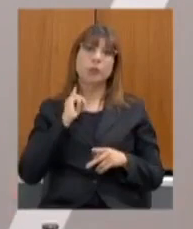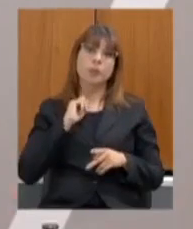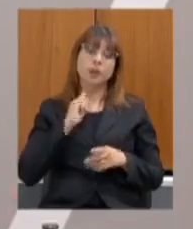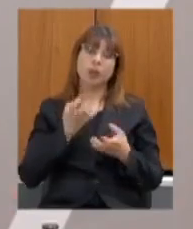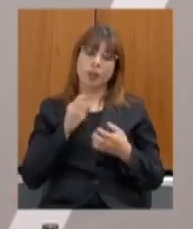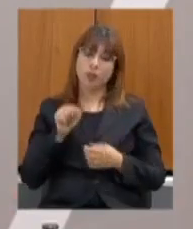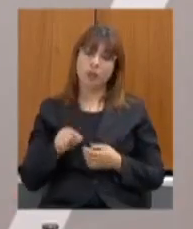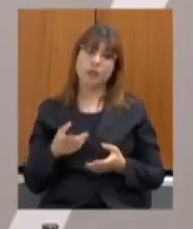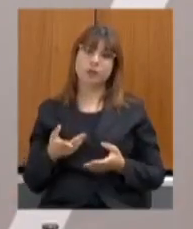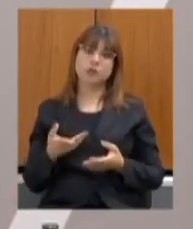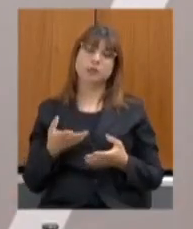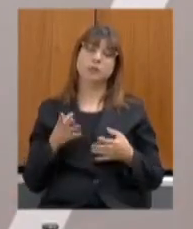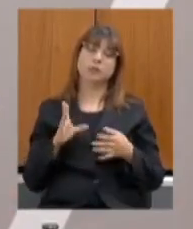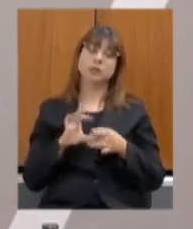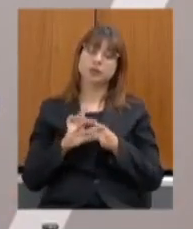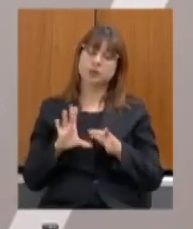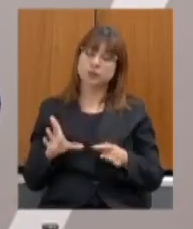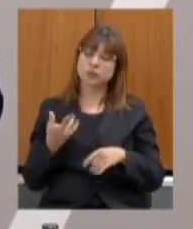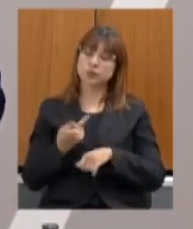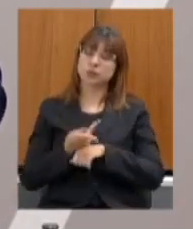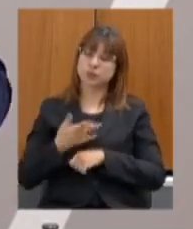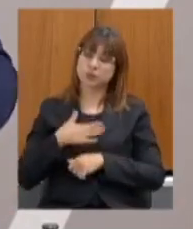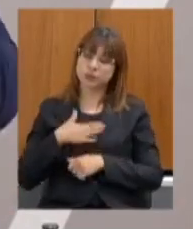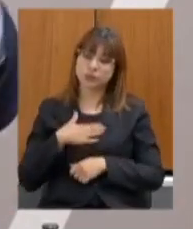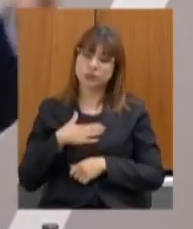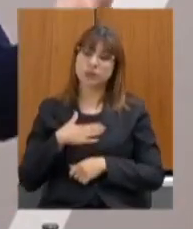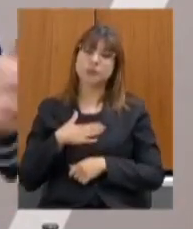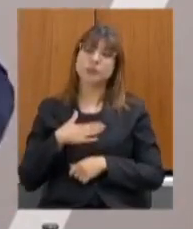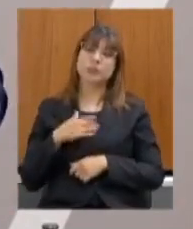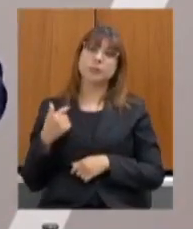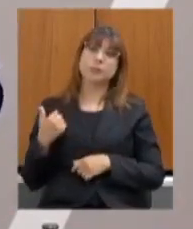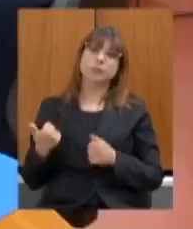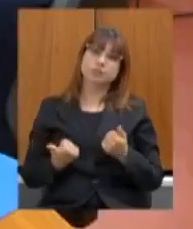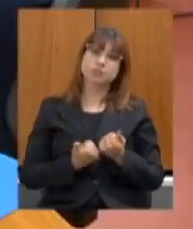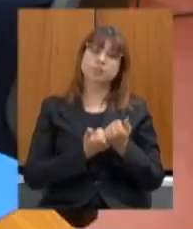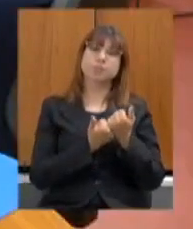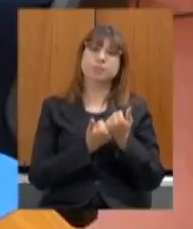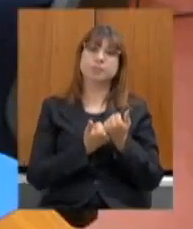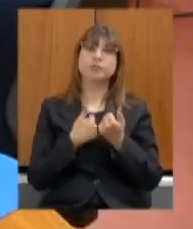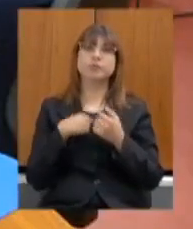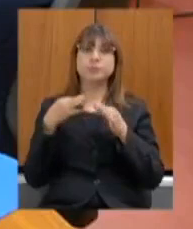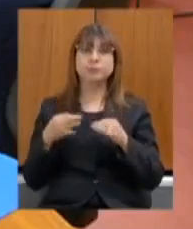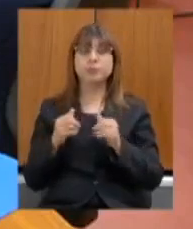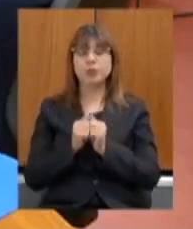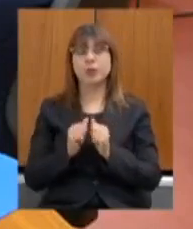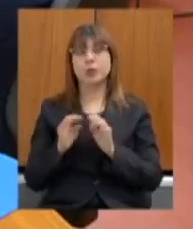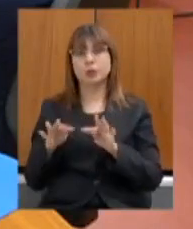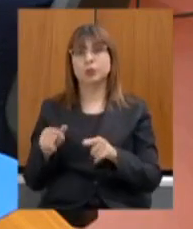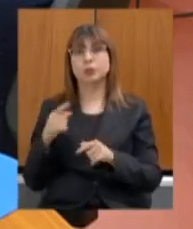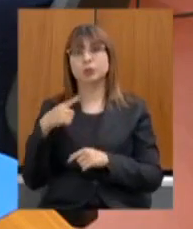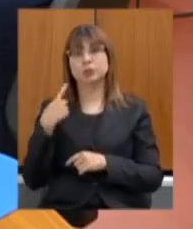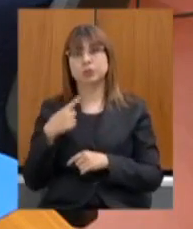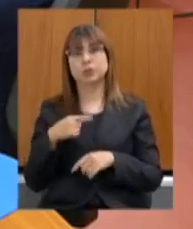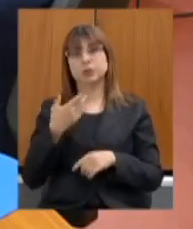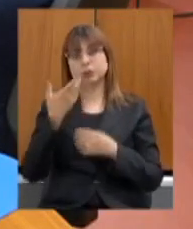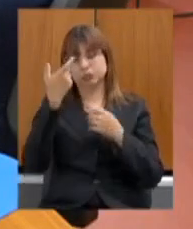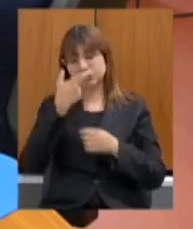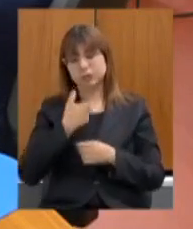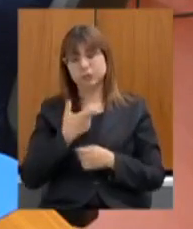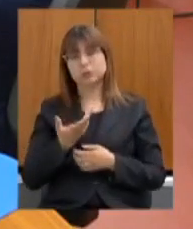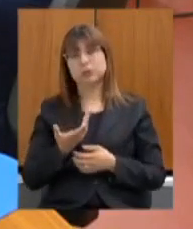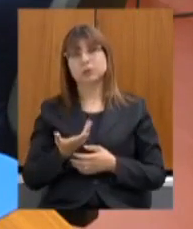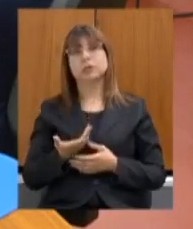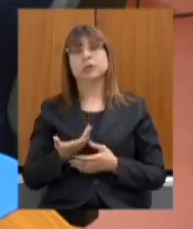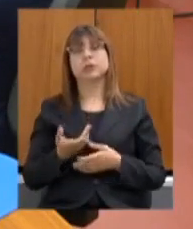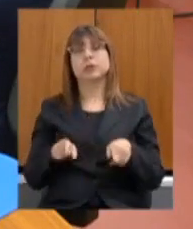que vocês contem comigo, contem, eu tenho certeza, com todos os deputados, com o presidente dessa casa, nós